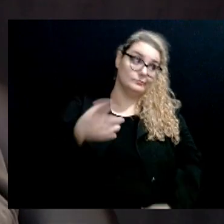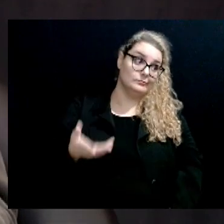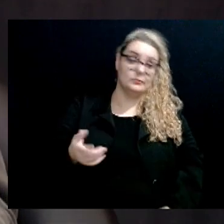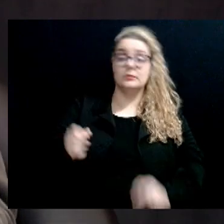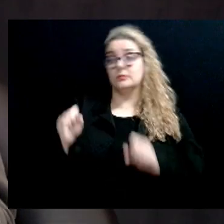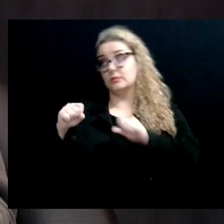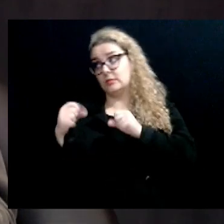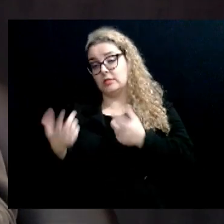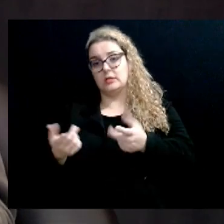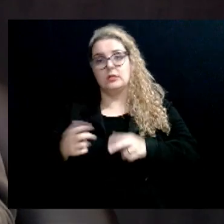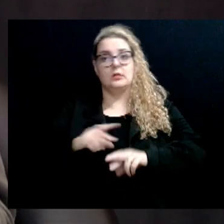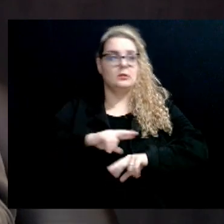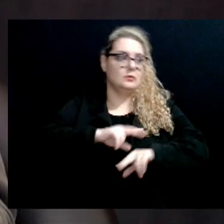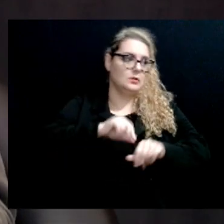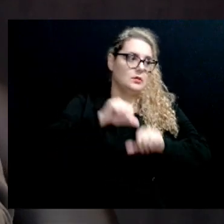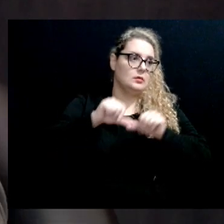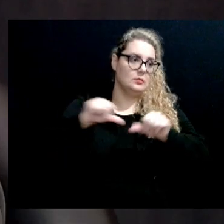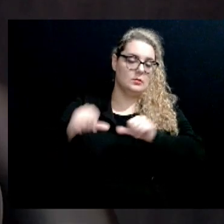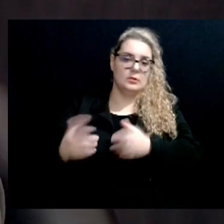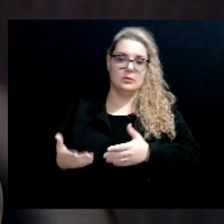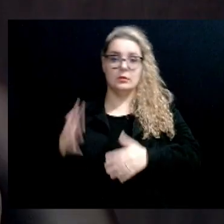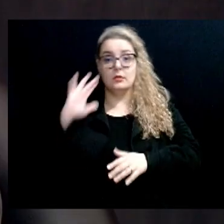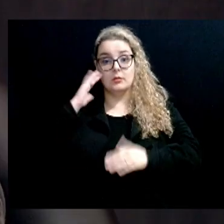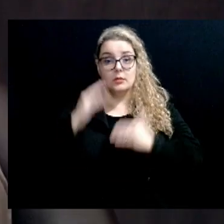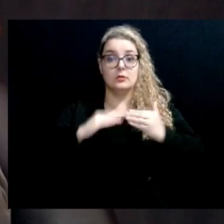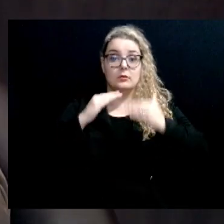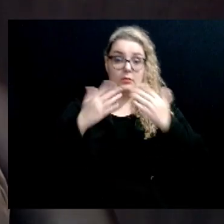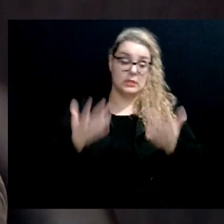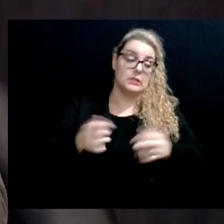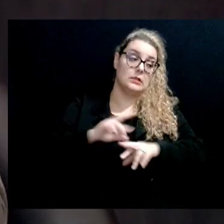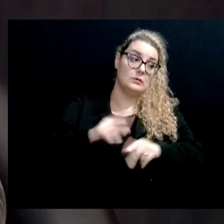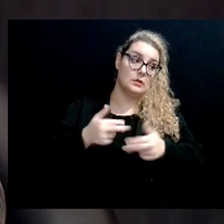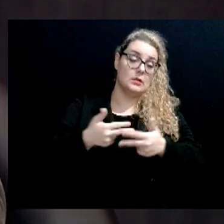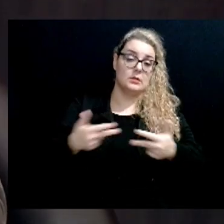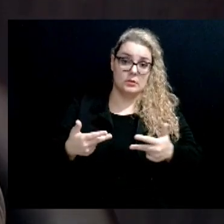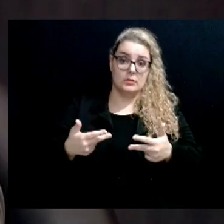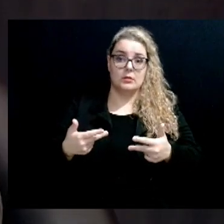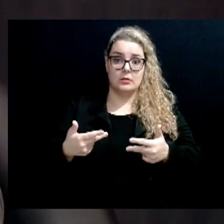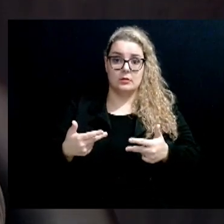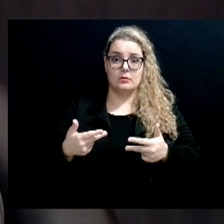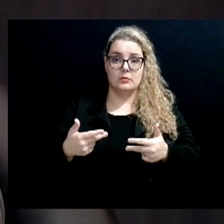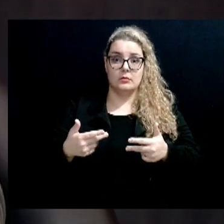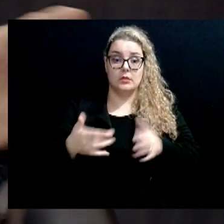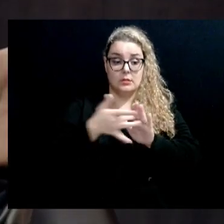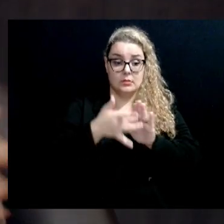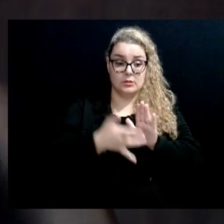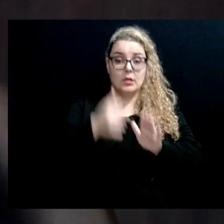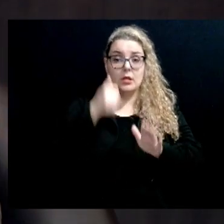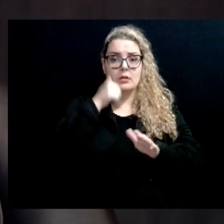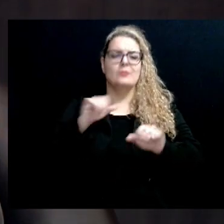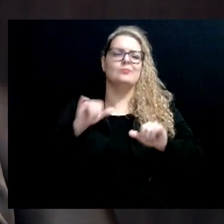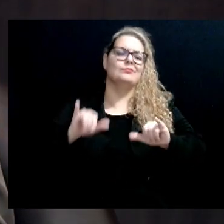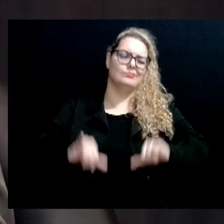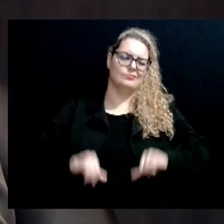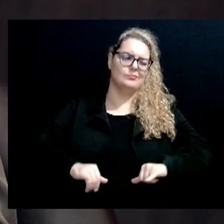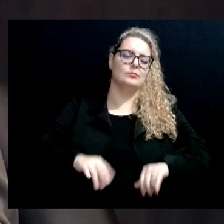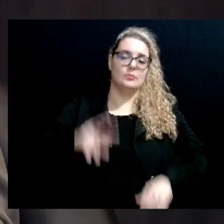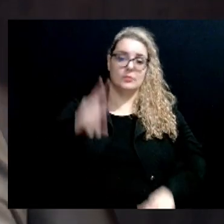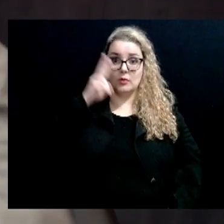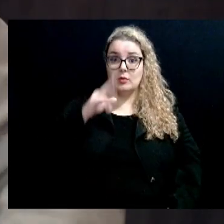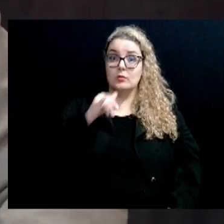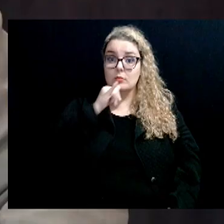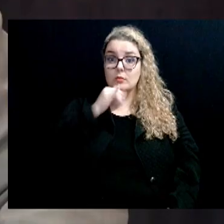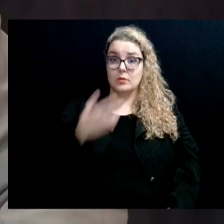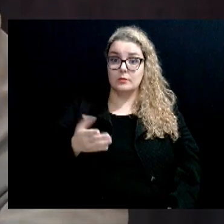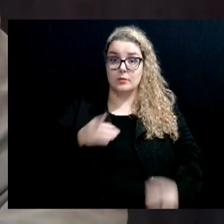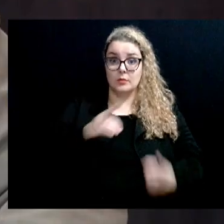mudando muita coisa, acho que está evoluindo muito, mas ainda assim tem muitas coisas que são pautadas, e a mulher sofreu muito na história. Exato. Eu quero trazer um exemplo de um caso Por que eu atendi, favor. que é